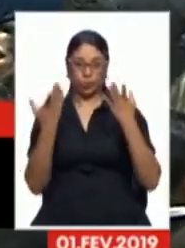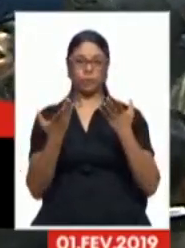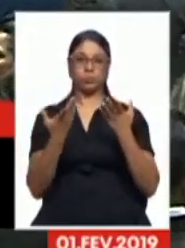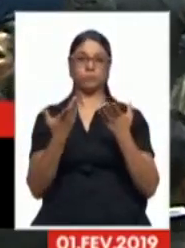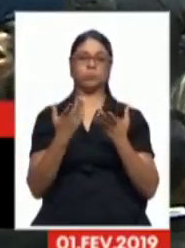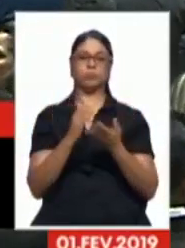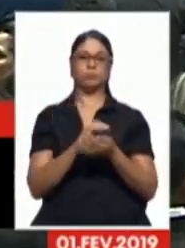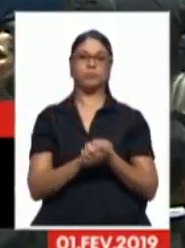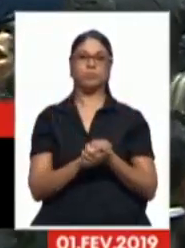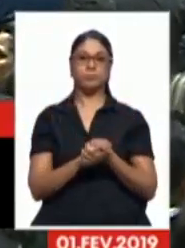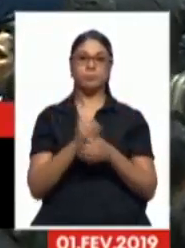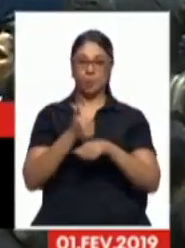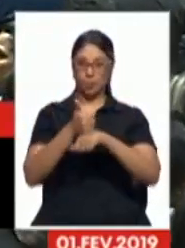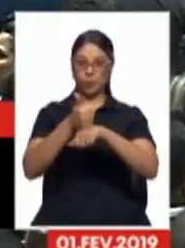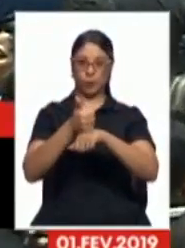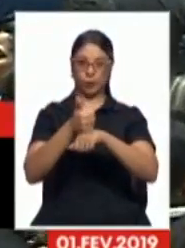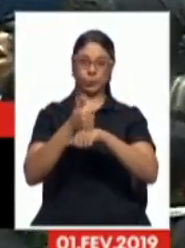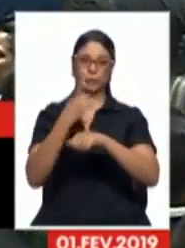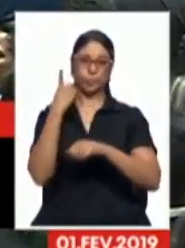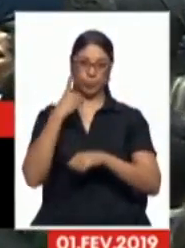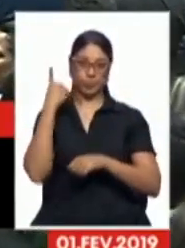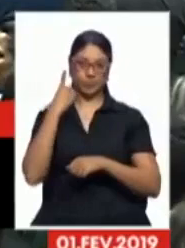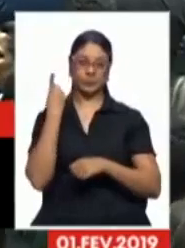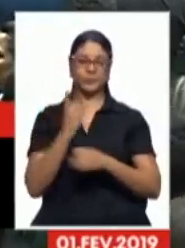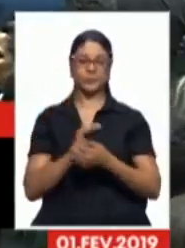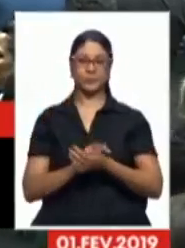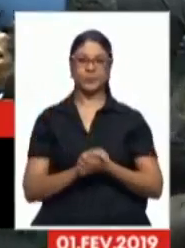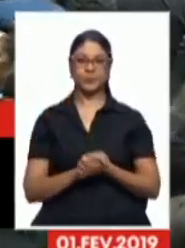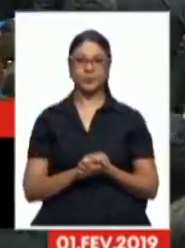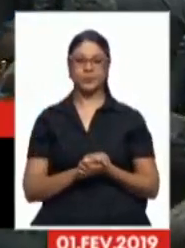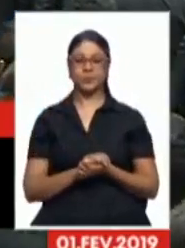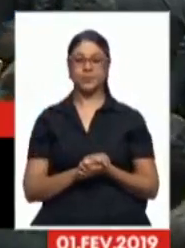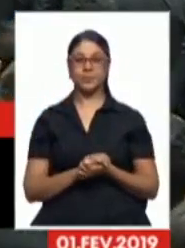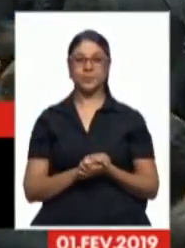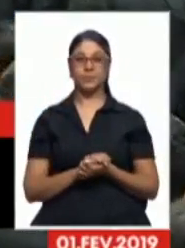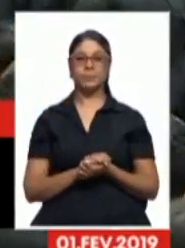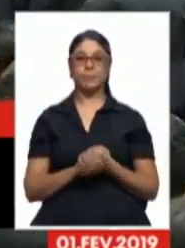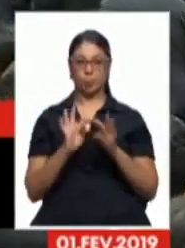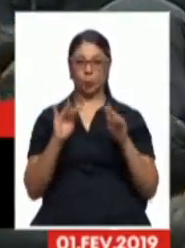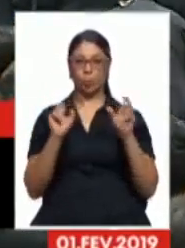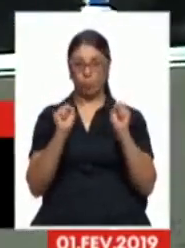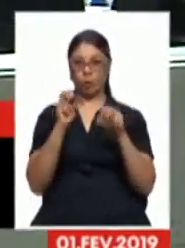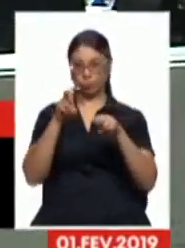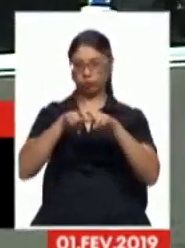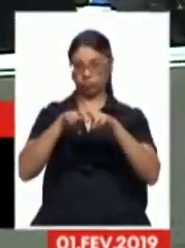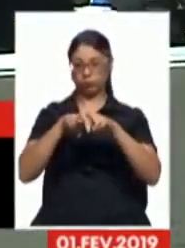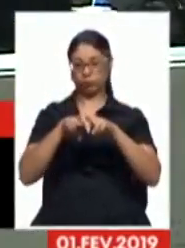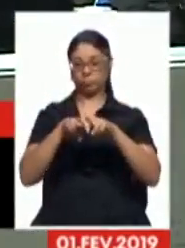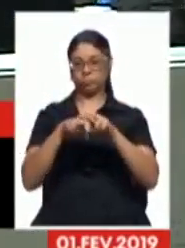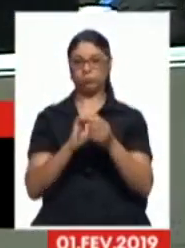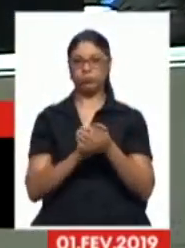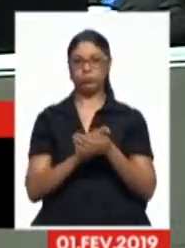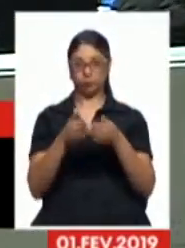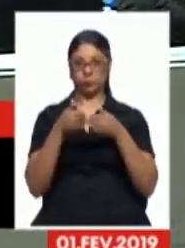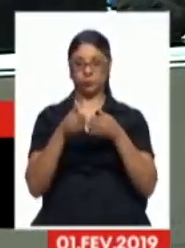da posse da eleição da mesa. Pode ocupar seus lugares, por gentileza.